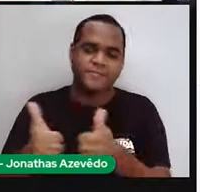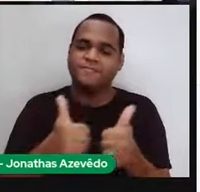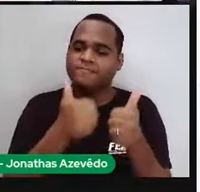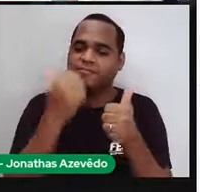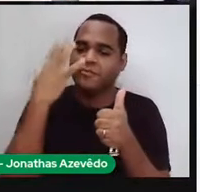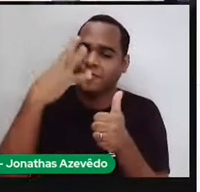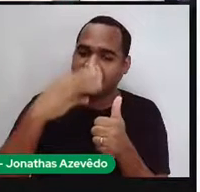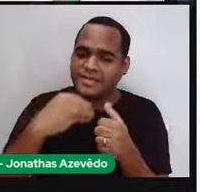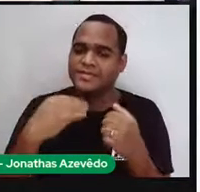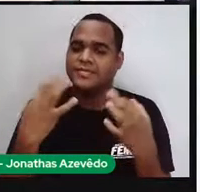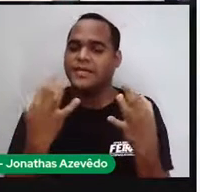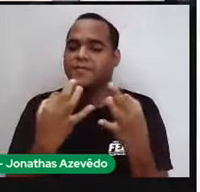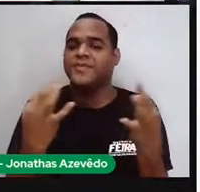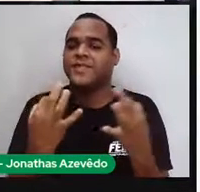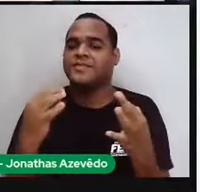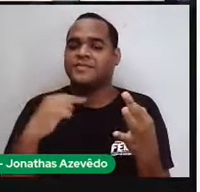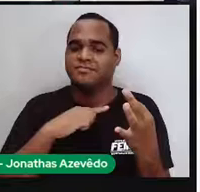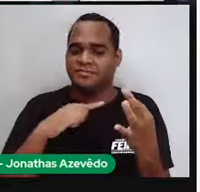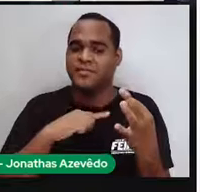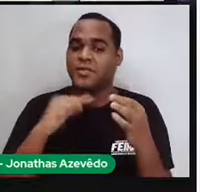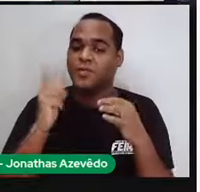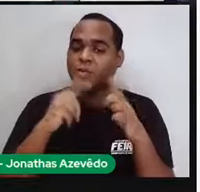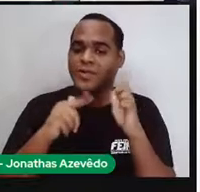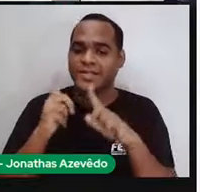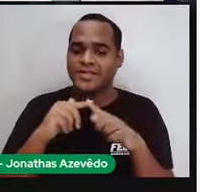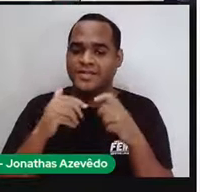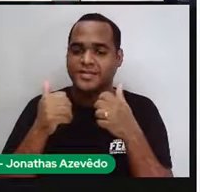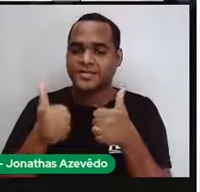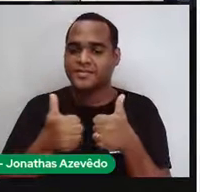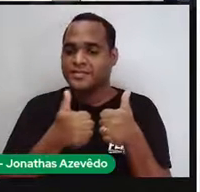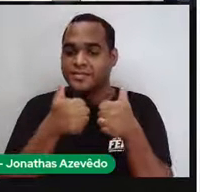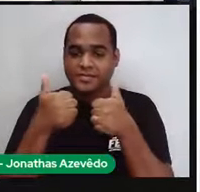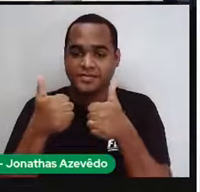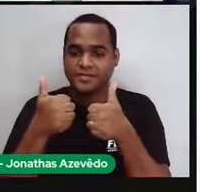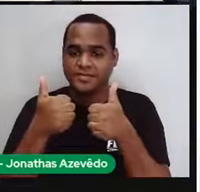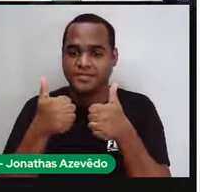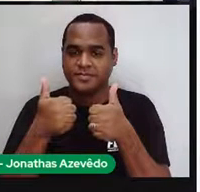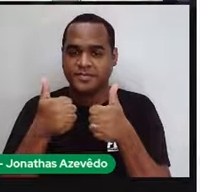bonitinho Olha só para você entender